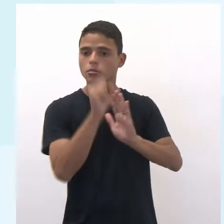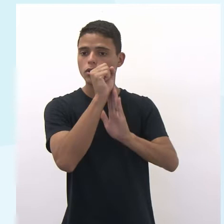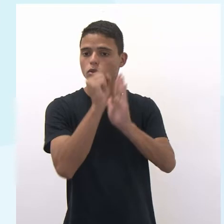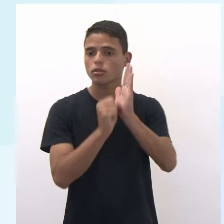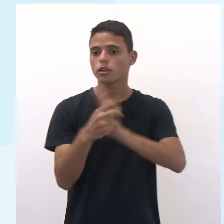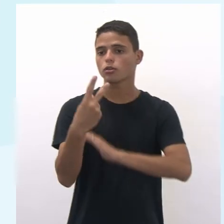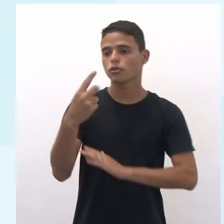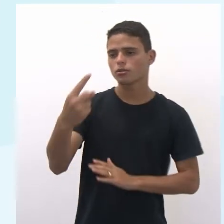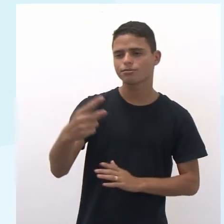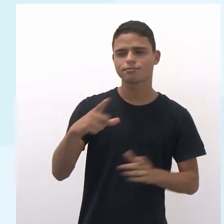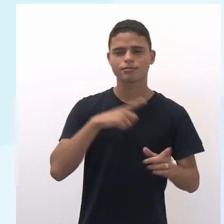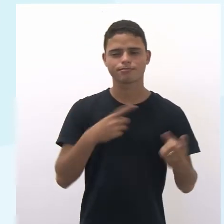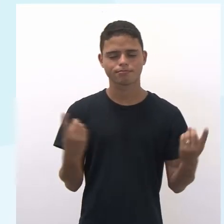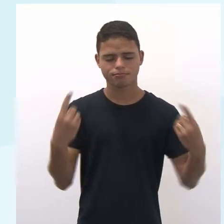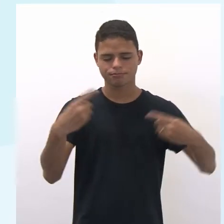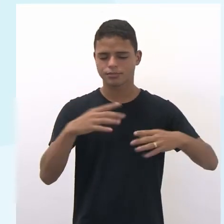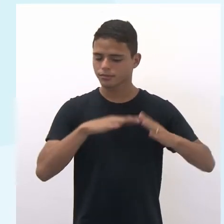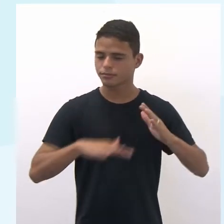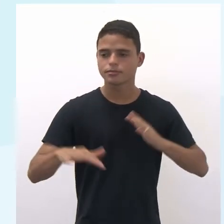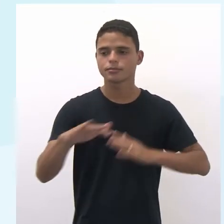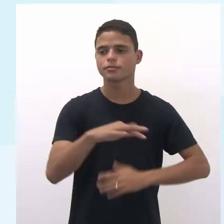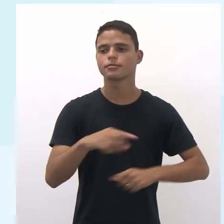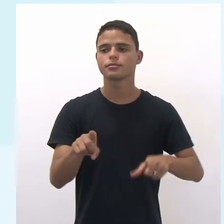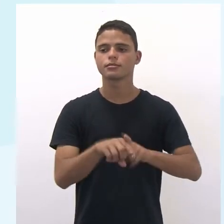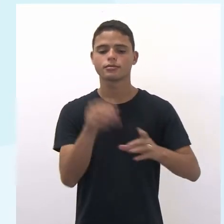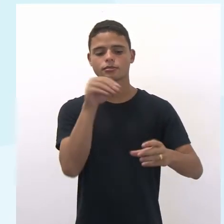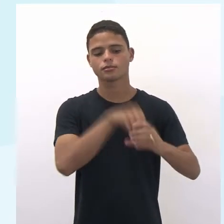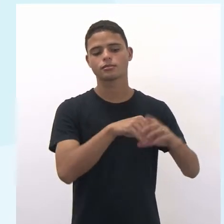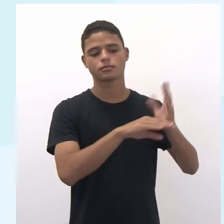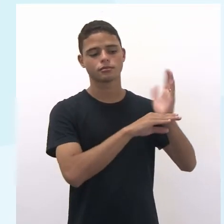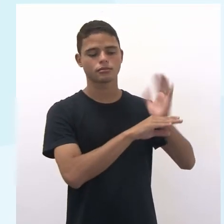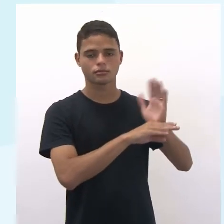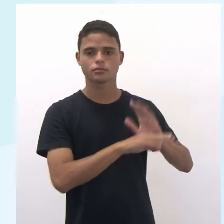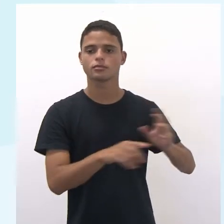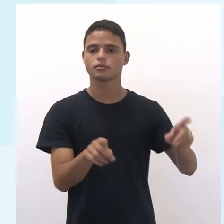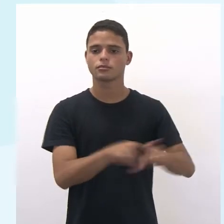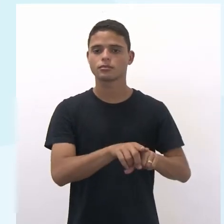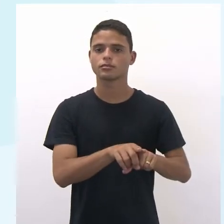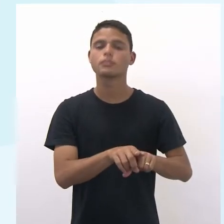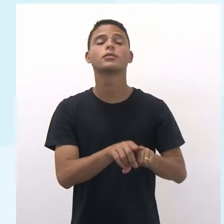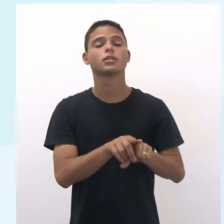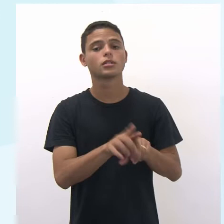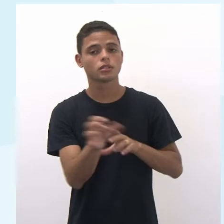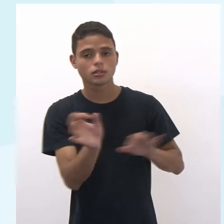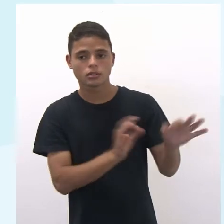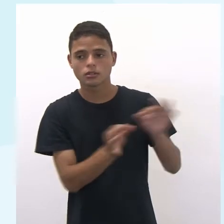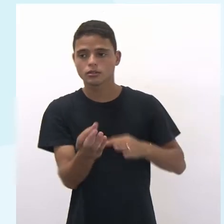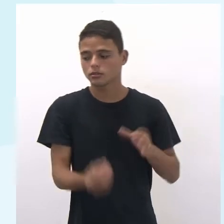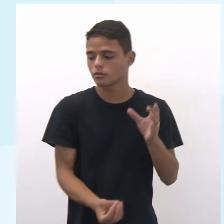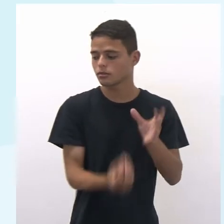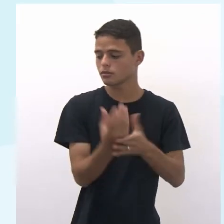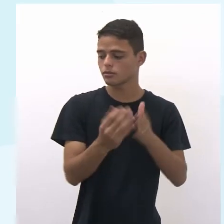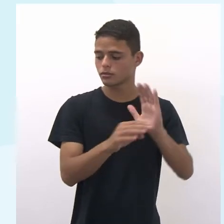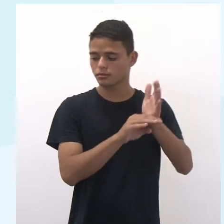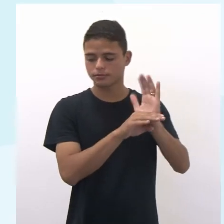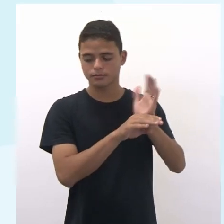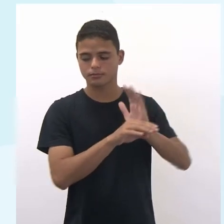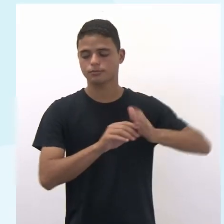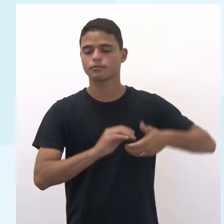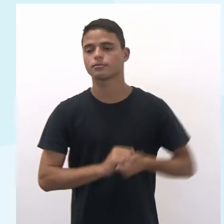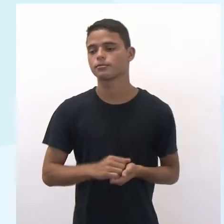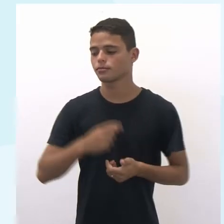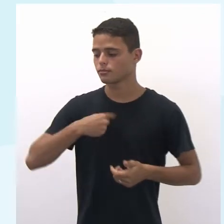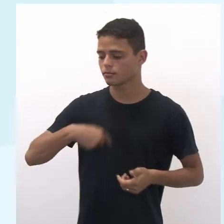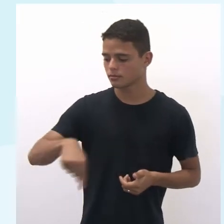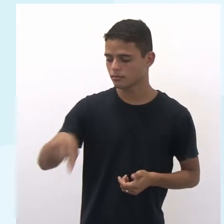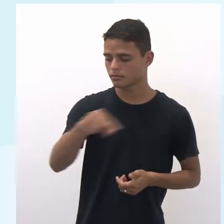os desafios, gente. Todos os desafios dentro do cinema, todos os desafios de produção de vídeos, de documentários. Nós somos